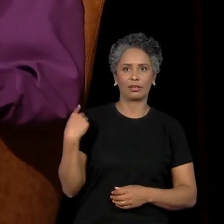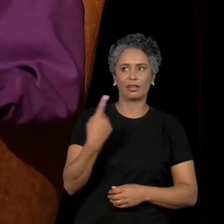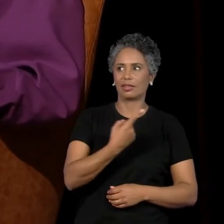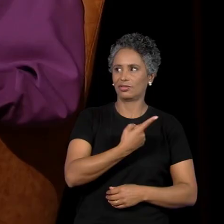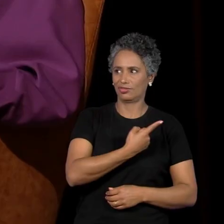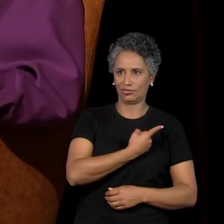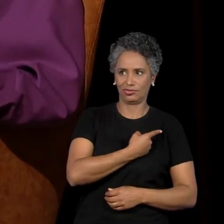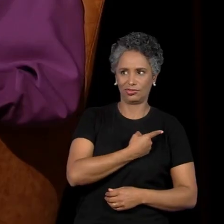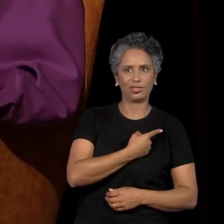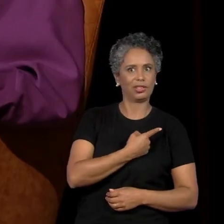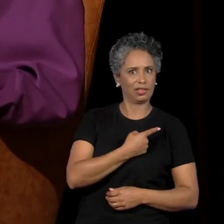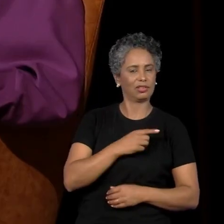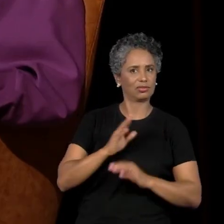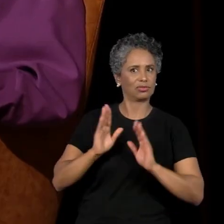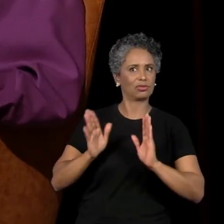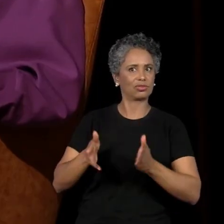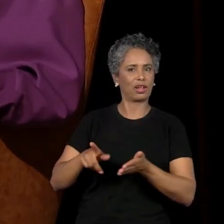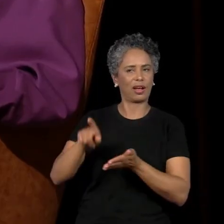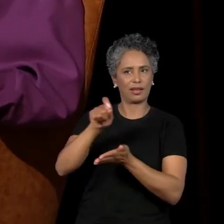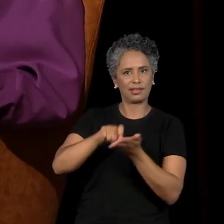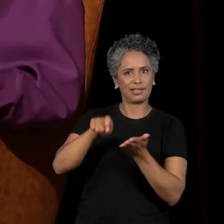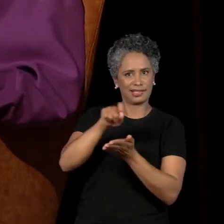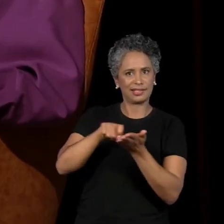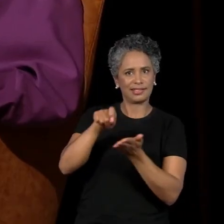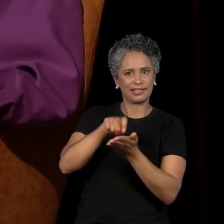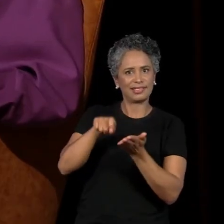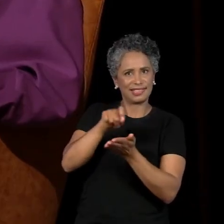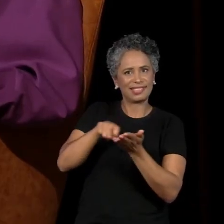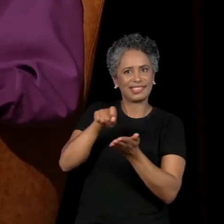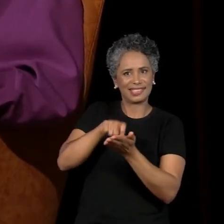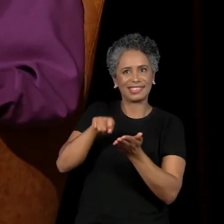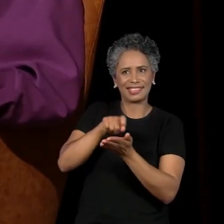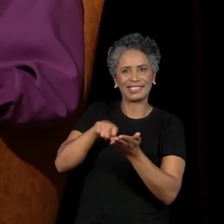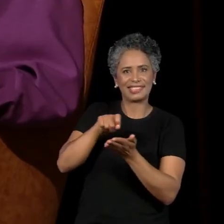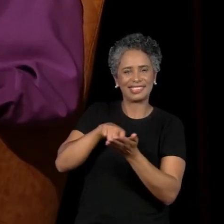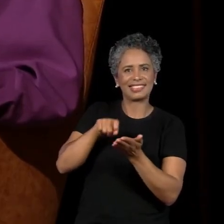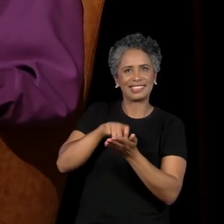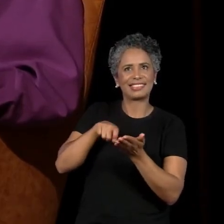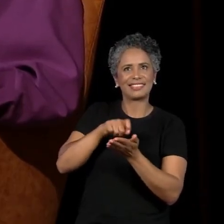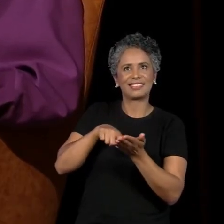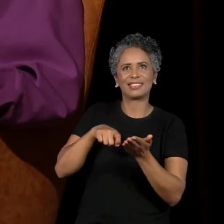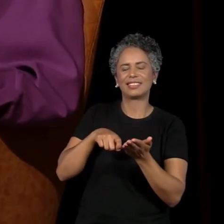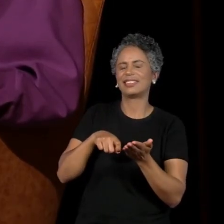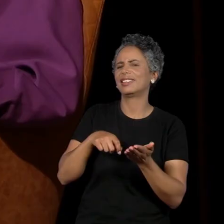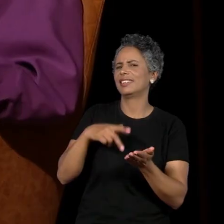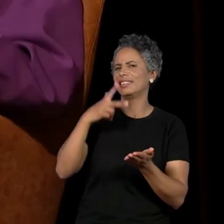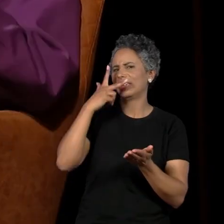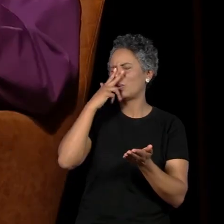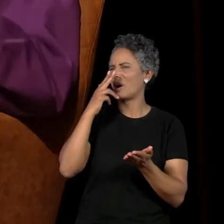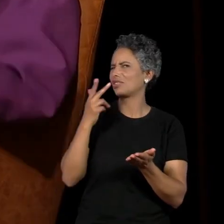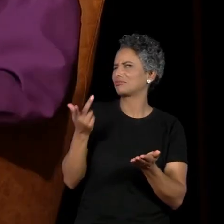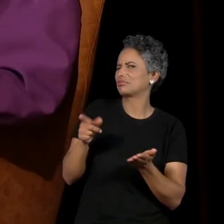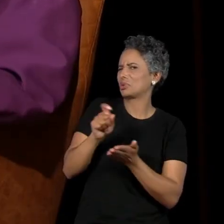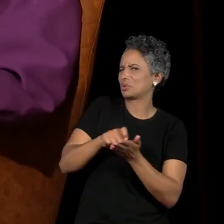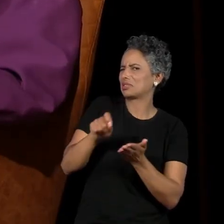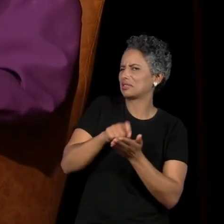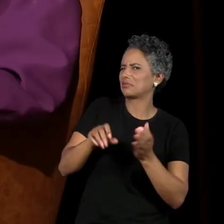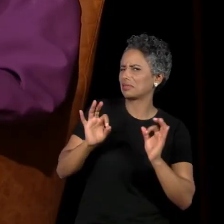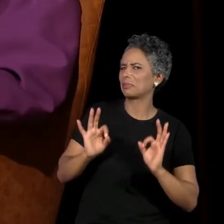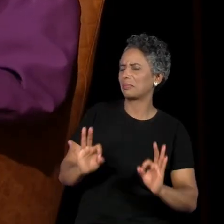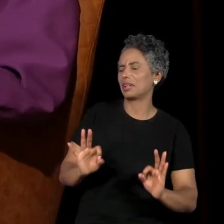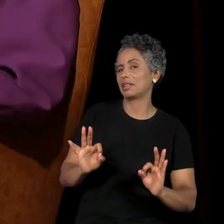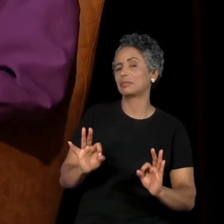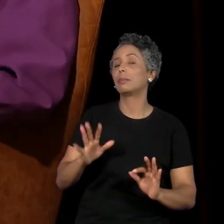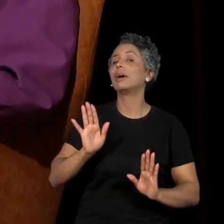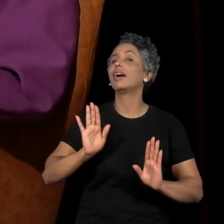A gente escreveu, eu escrevi. Eu não sou escritor não, mas eu escrevi 2 livros. Escrevi A Vida da Marica,